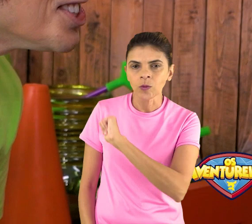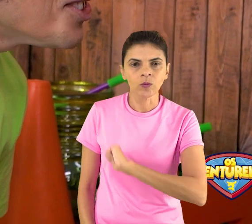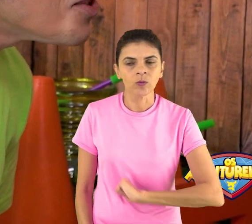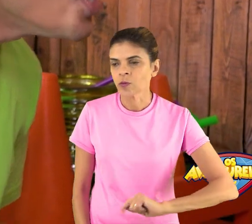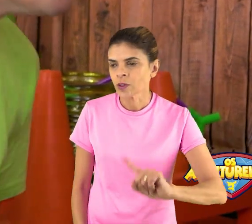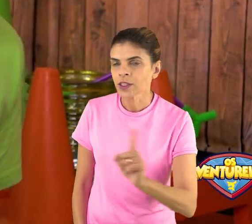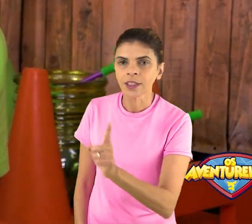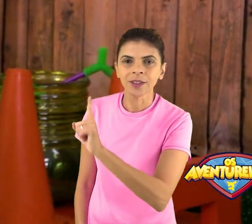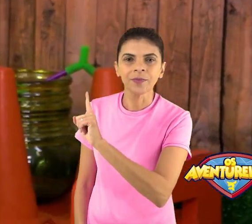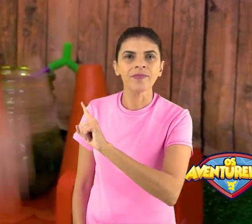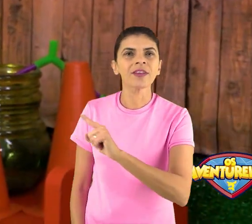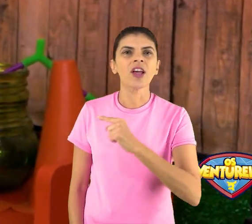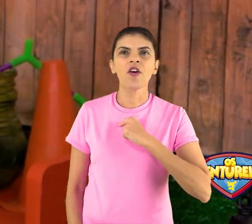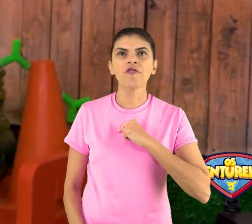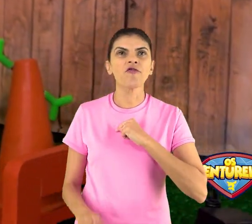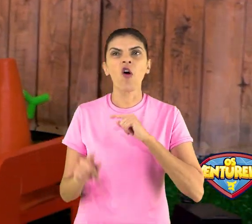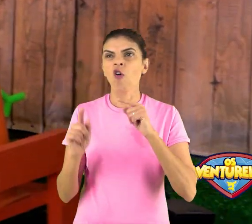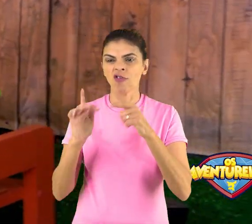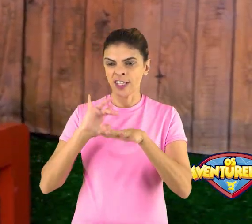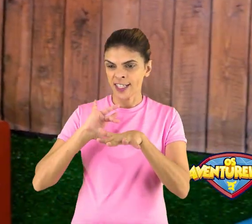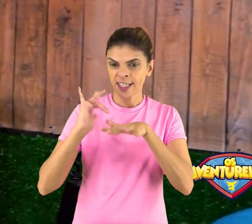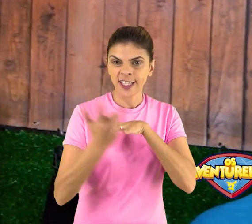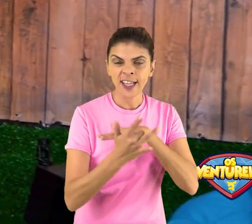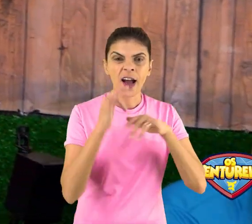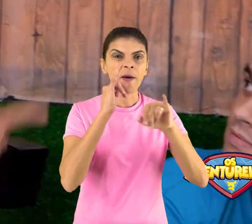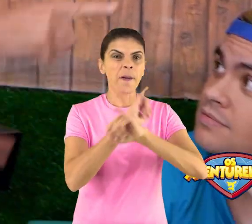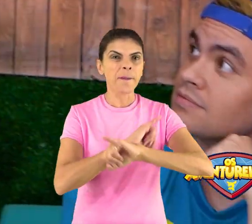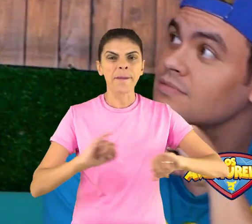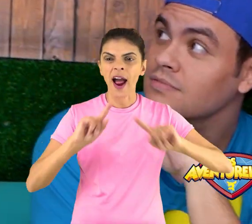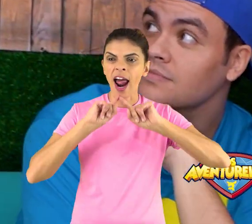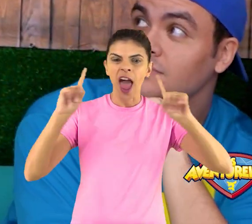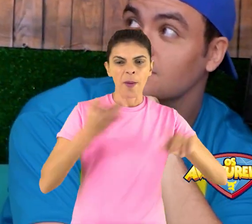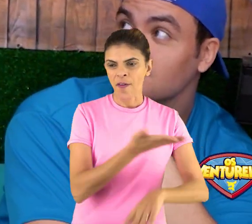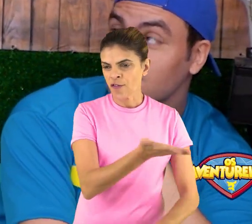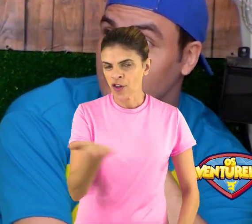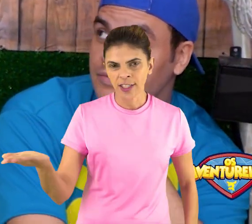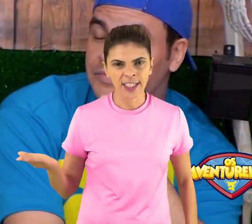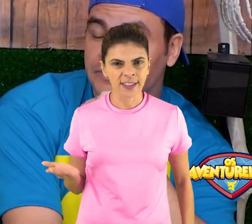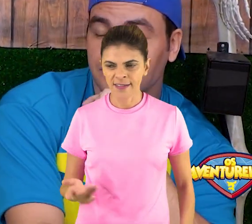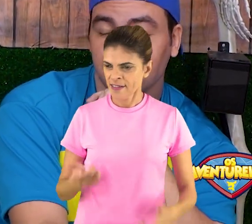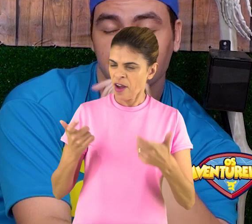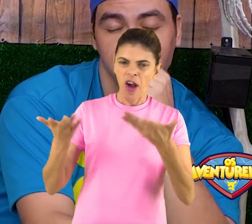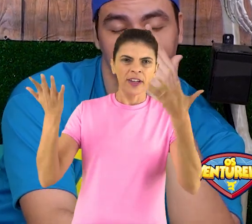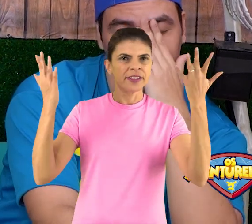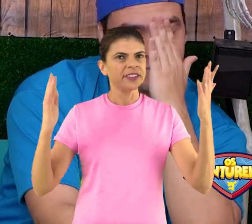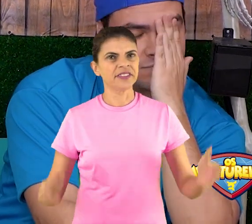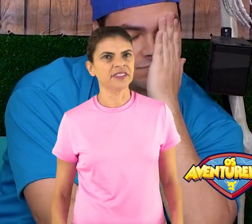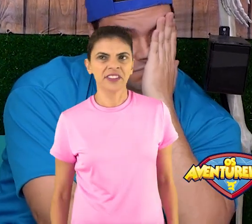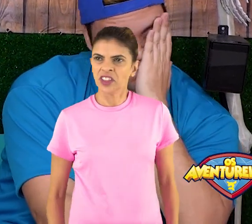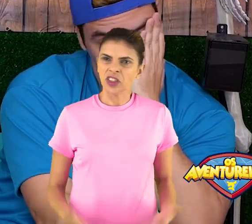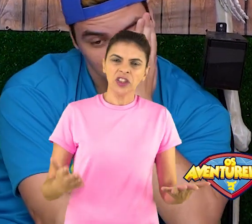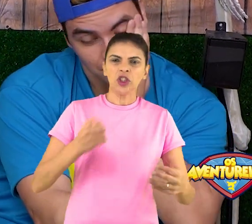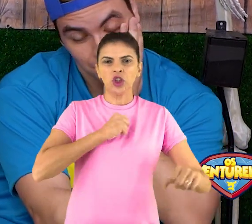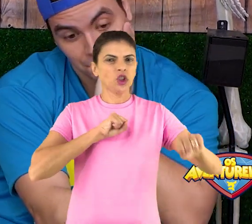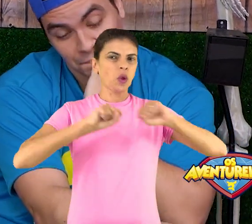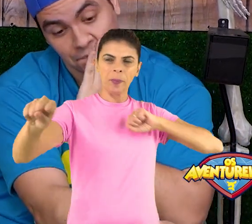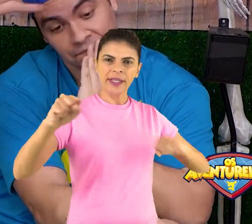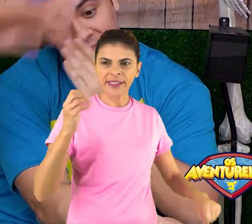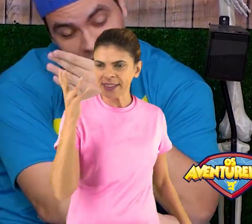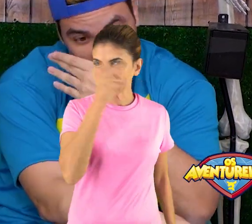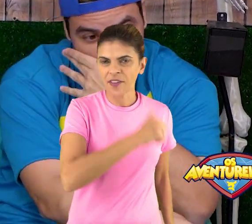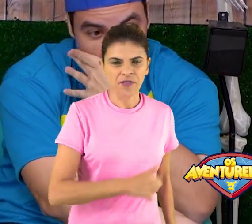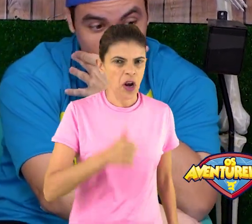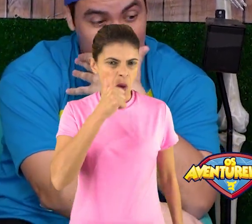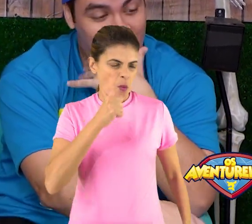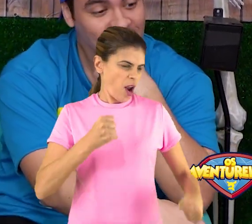Nada disso. Eu vou postar em todas as minhas redes sociais um monte de reclamação de vocês, onde já se viu tanto super-herói pra me salvar, a